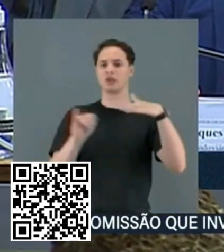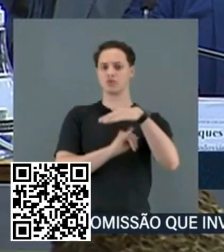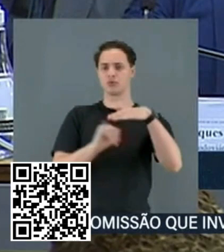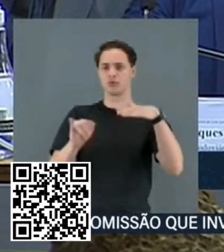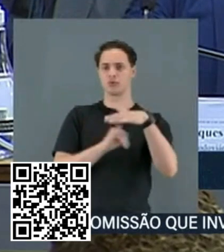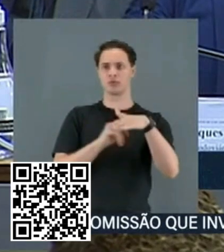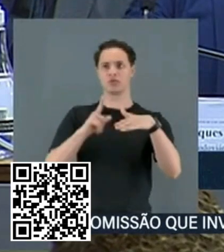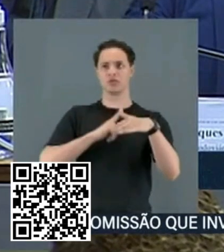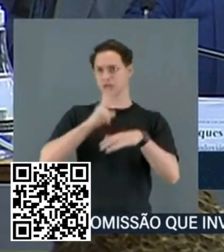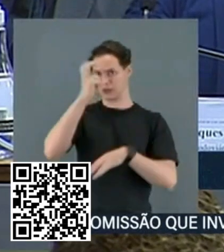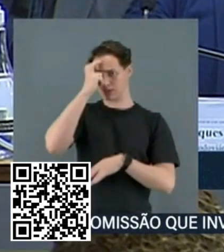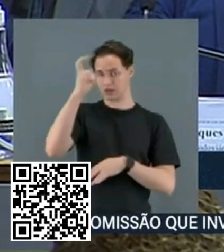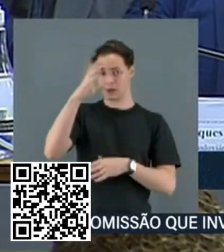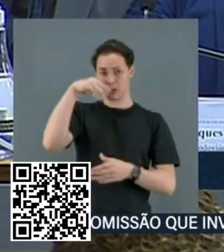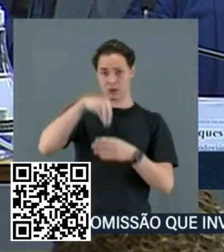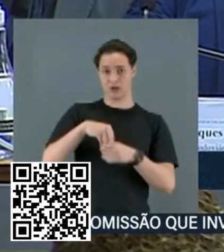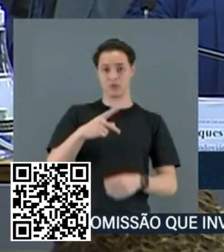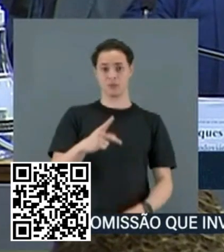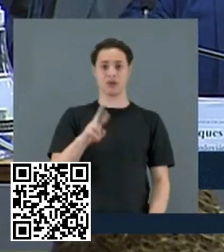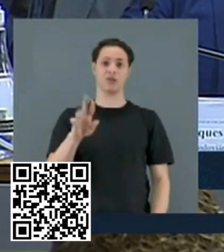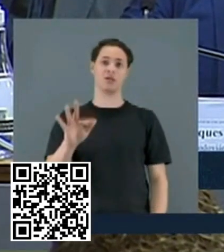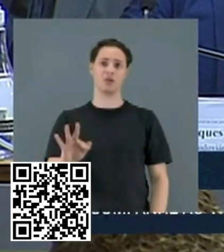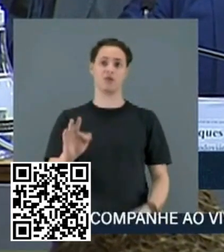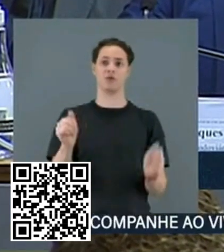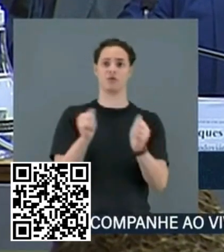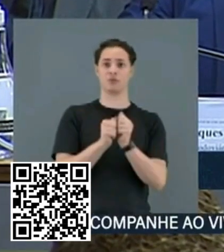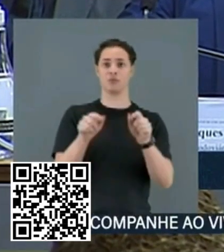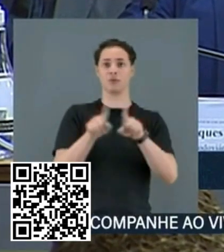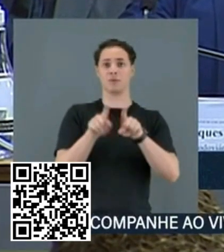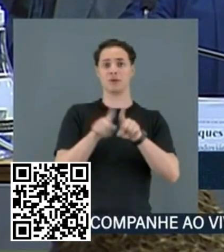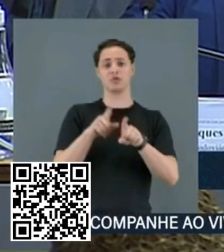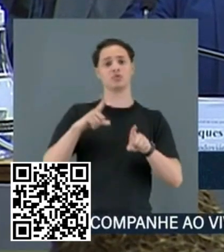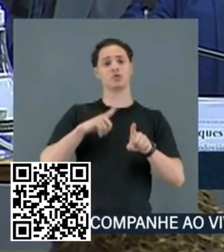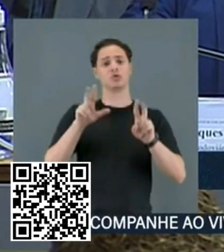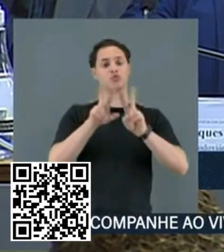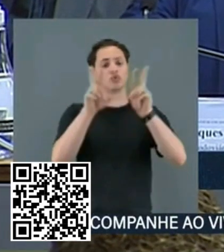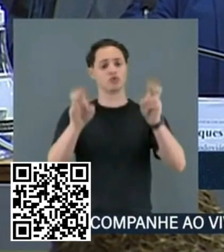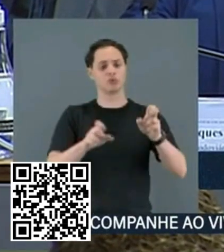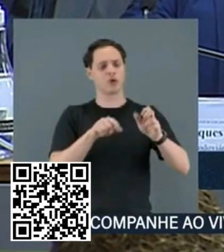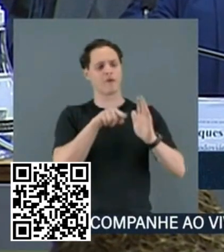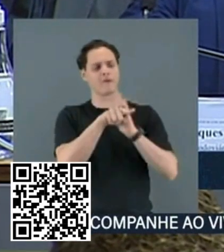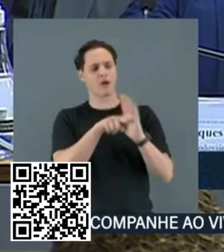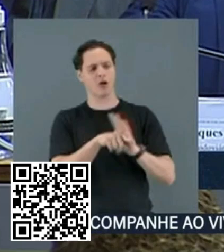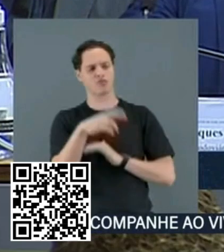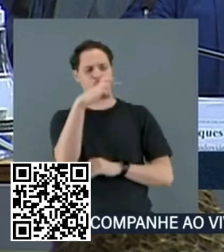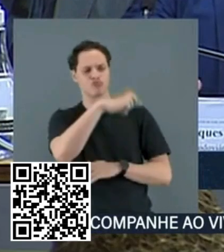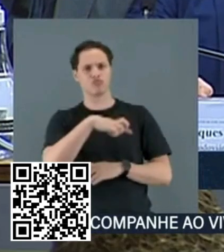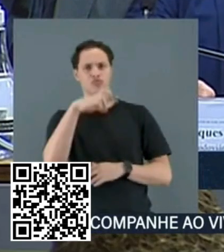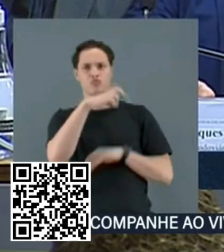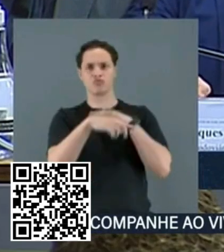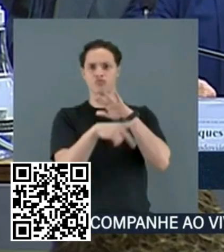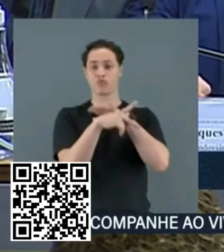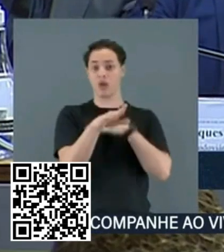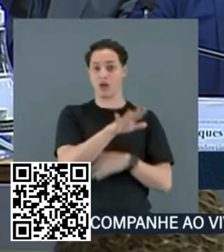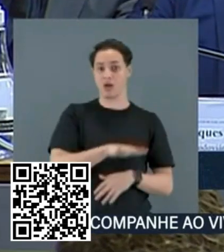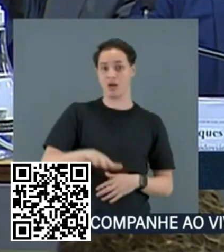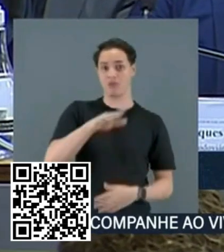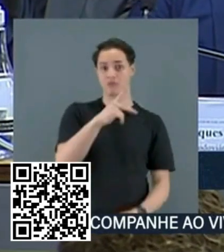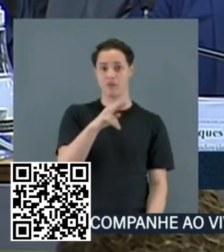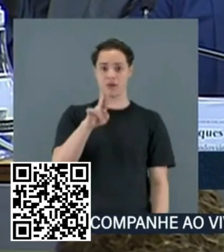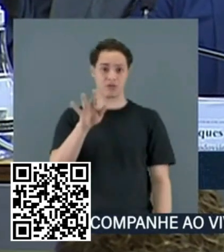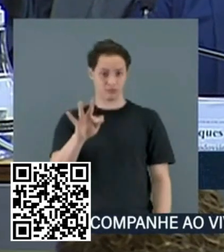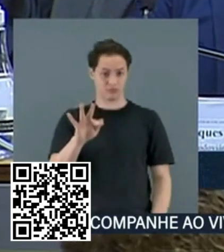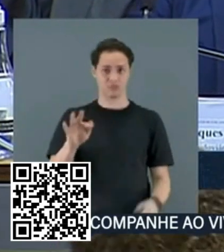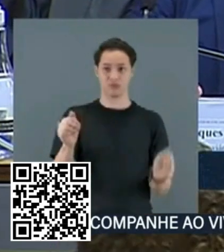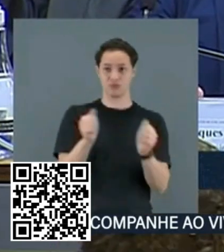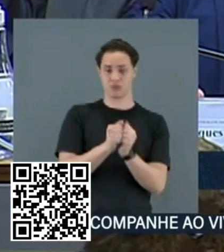de inteligência na Polícia Rodoviária Federal e sobre as atividades de investigação típicas e características da Polícia Federal,